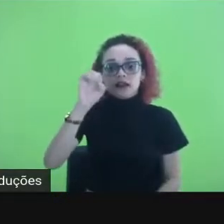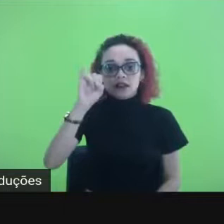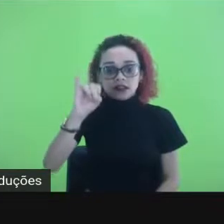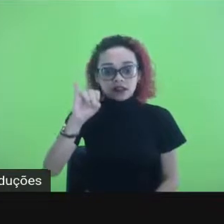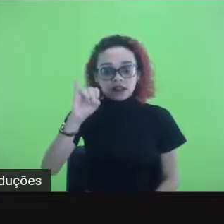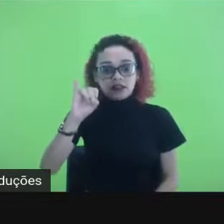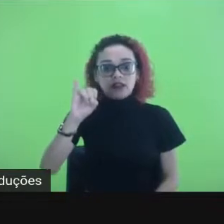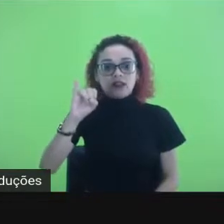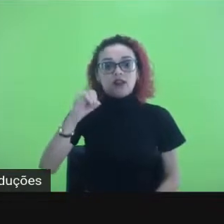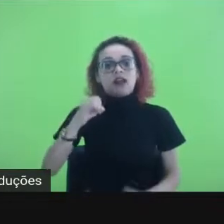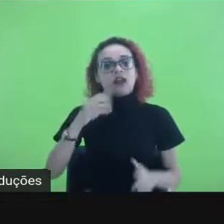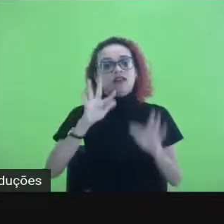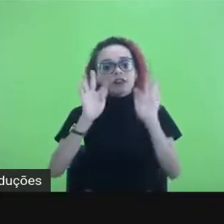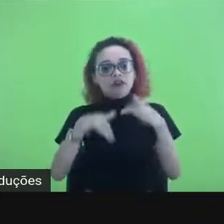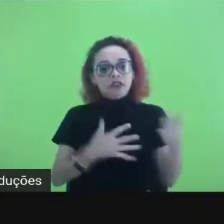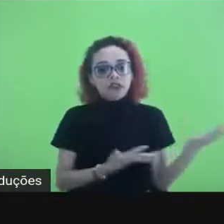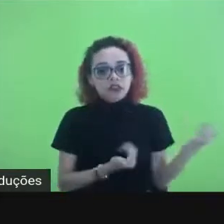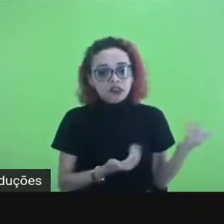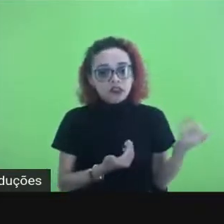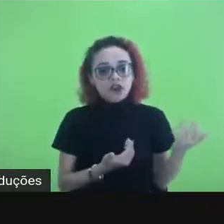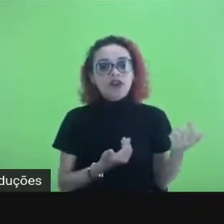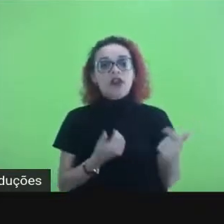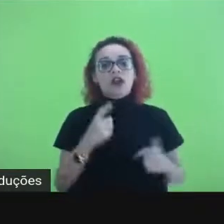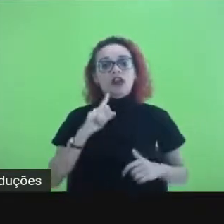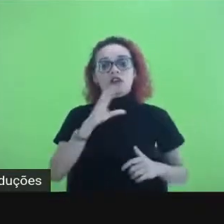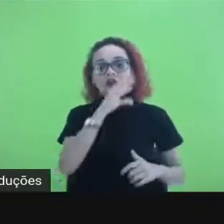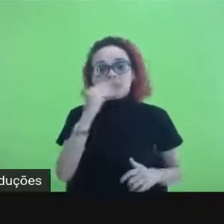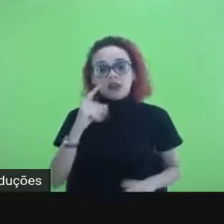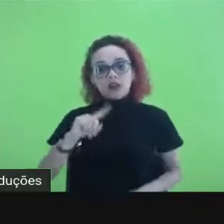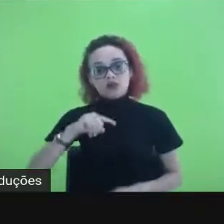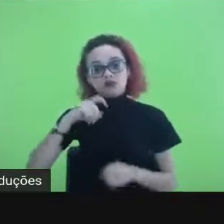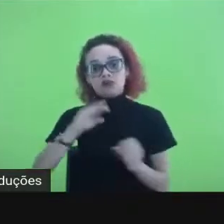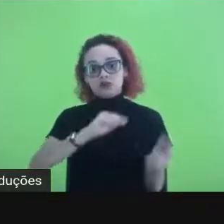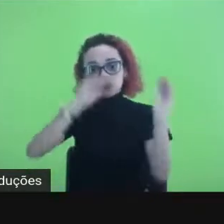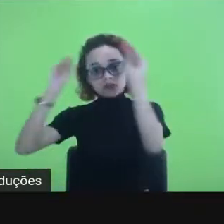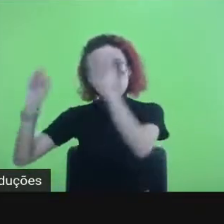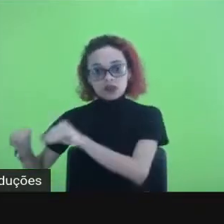da adolescência, fui viver em outra cidade que fica do lado, que manda